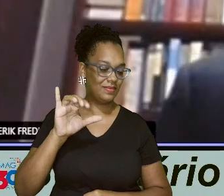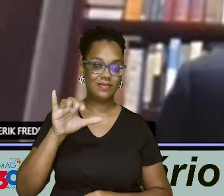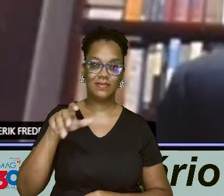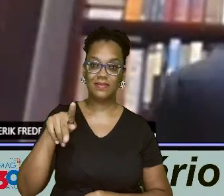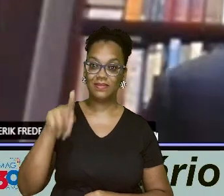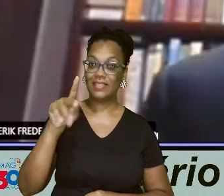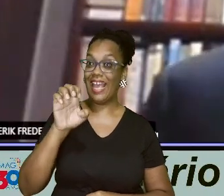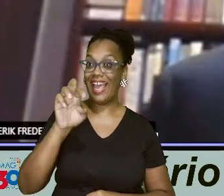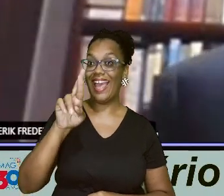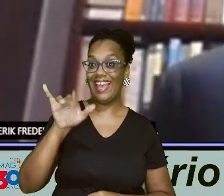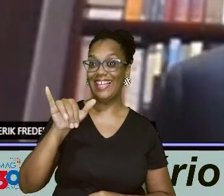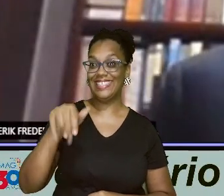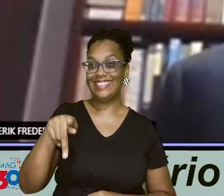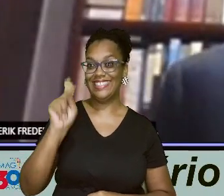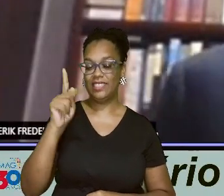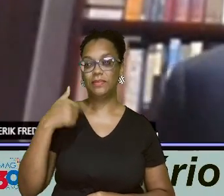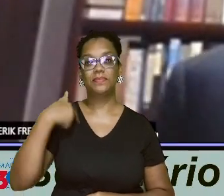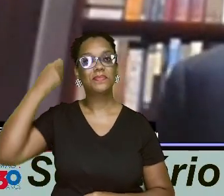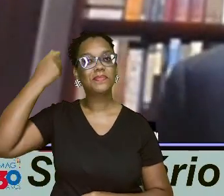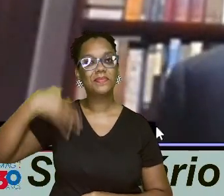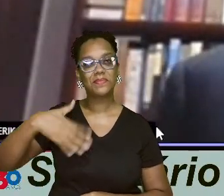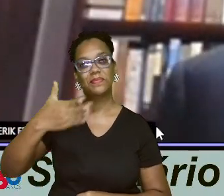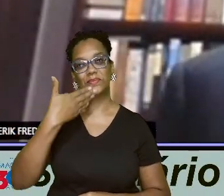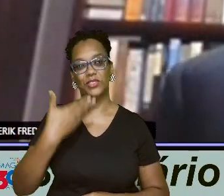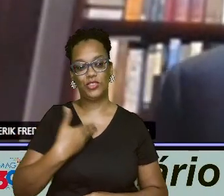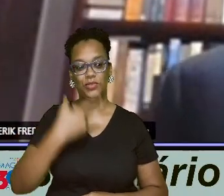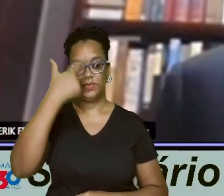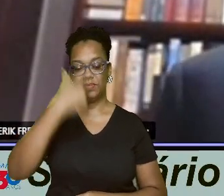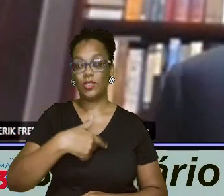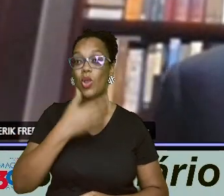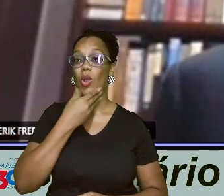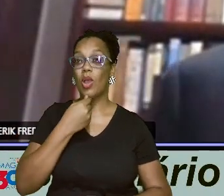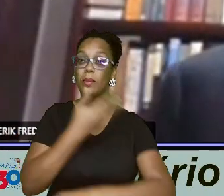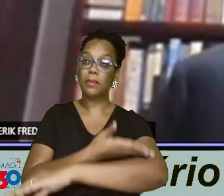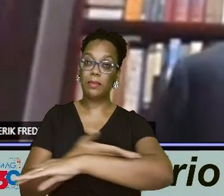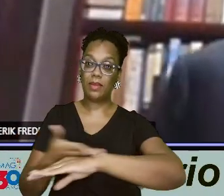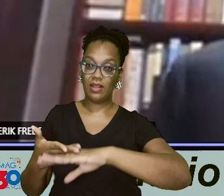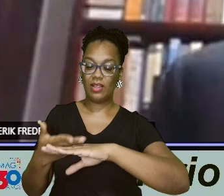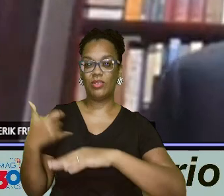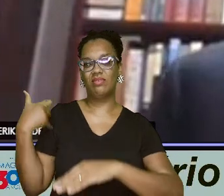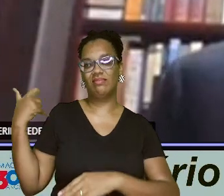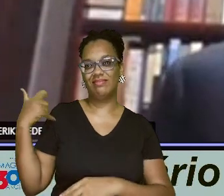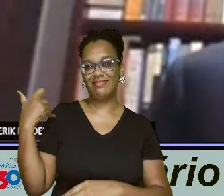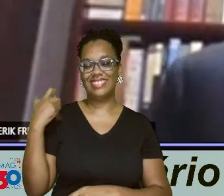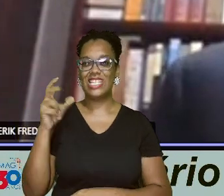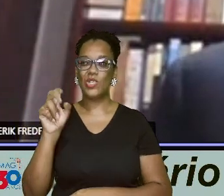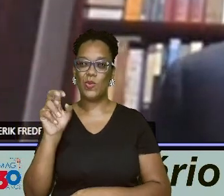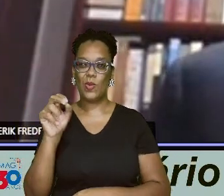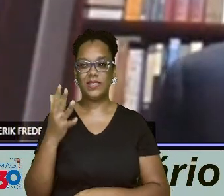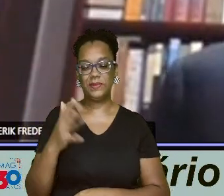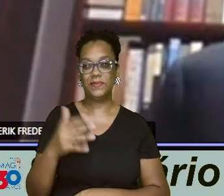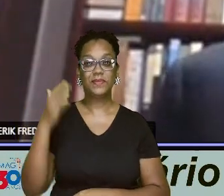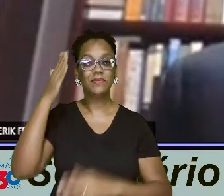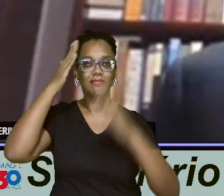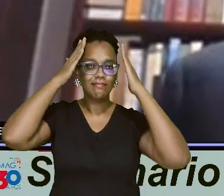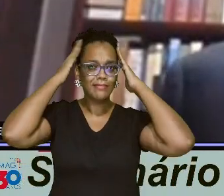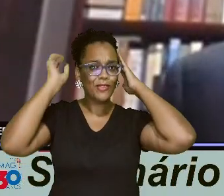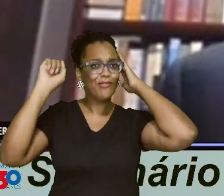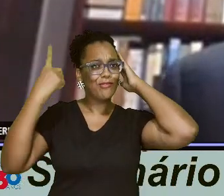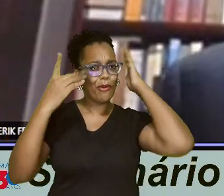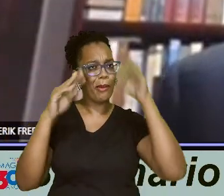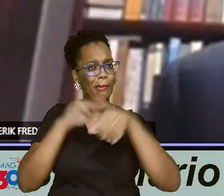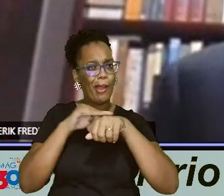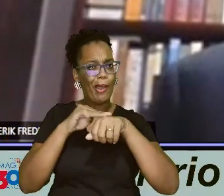Farei a minha autodescrição, como foi pedido. Eu sou um homem branco, de meia-idade. O cabelo já foi castanho, está